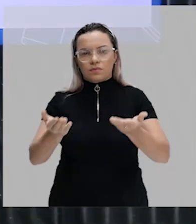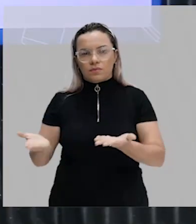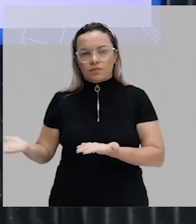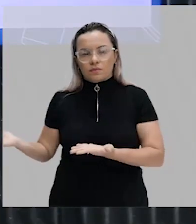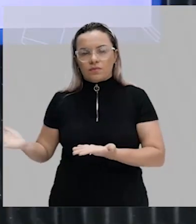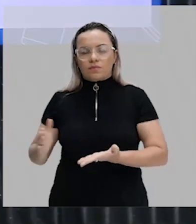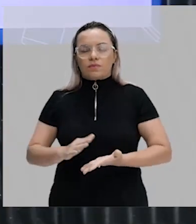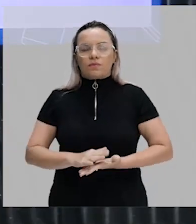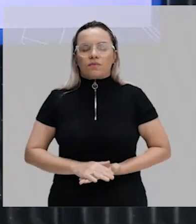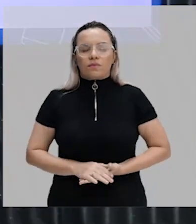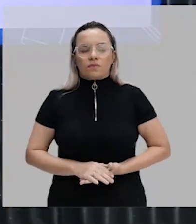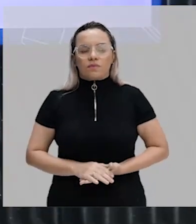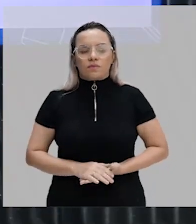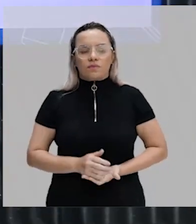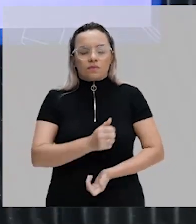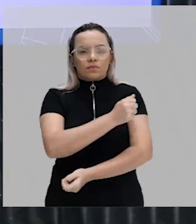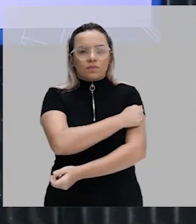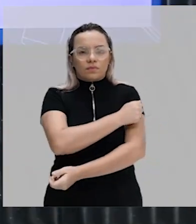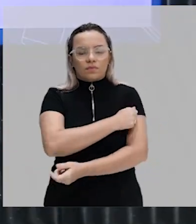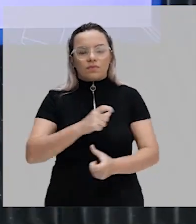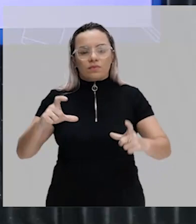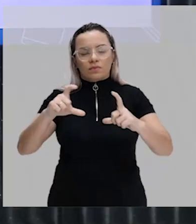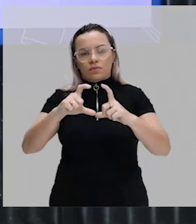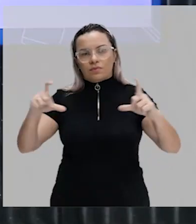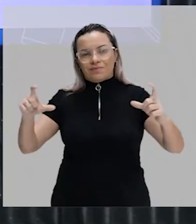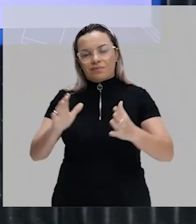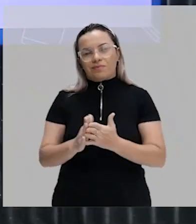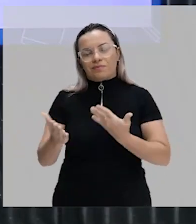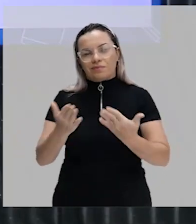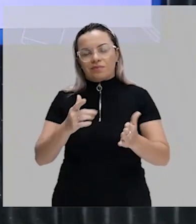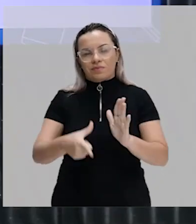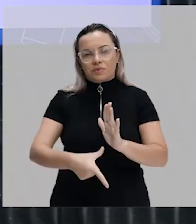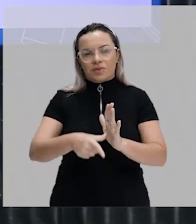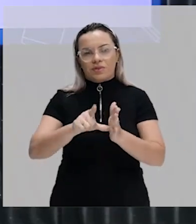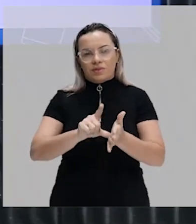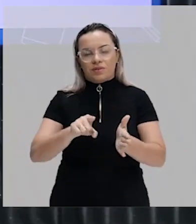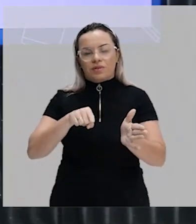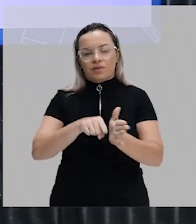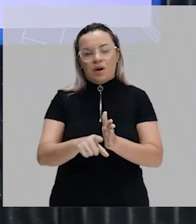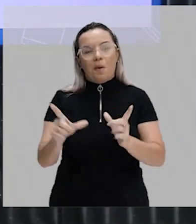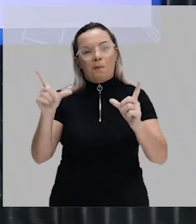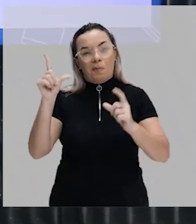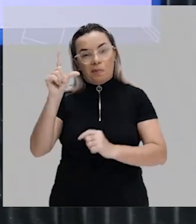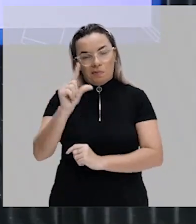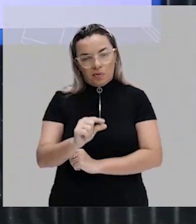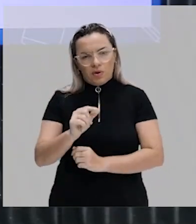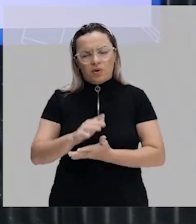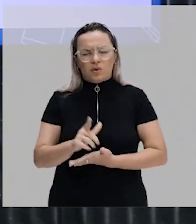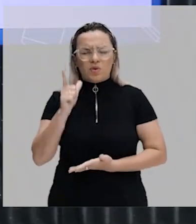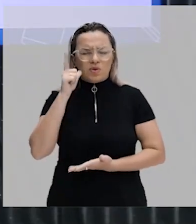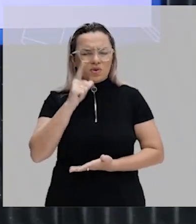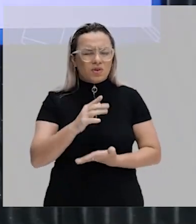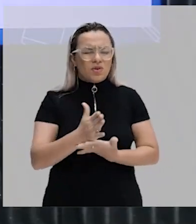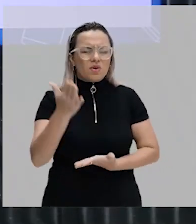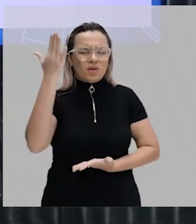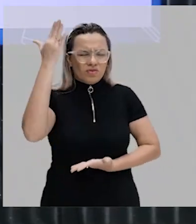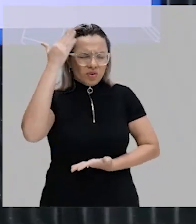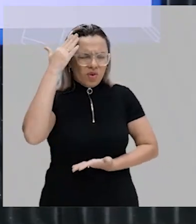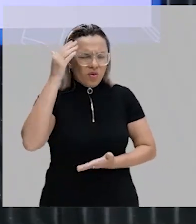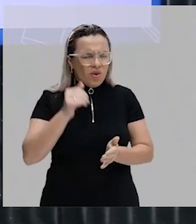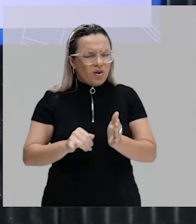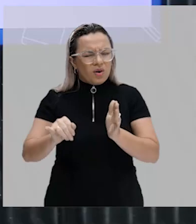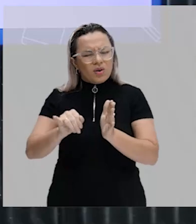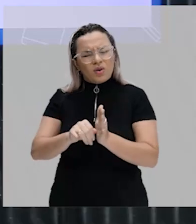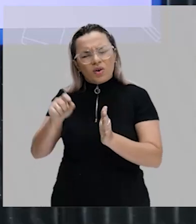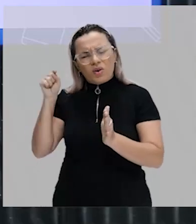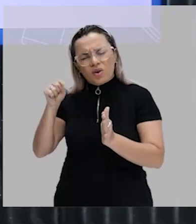18,5%. Gente, o enunciado, né, comparado com a questão anterior, está bem menor. A pergunta é, você conseguiu entender? Você